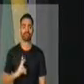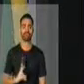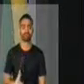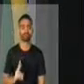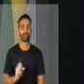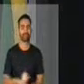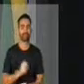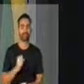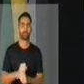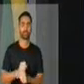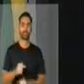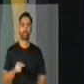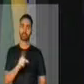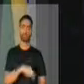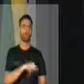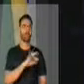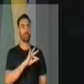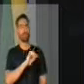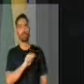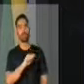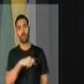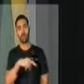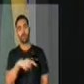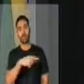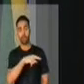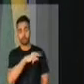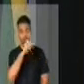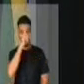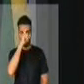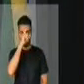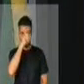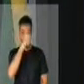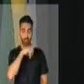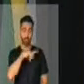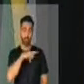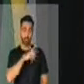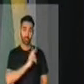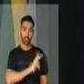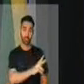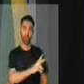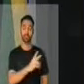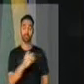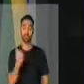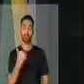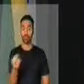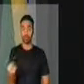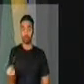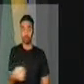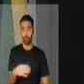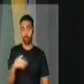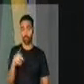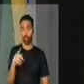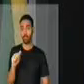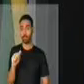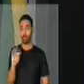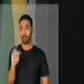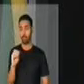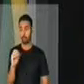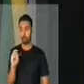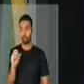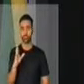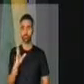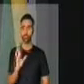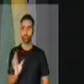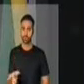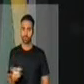no Hospital da FAP em Campina Grande, e temos o credenciamento agora da Oncologia de Patos, que recentemente tivemos em audiência